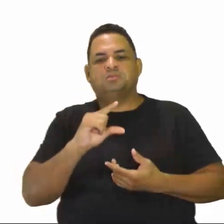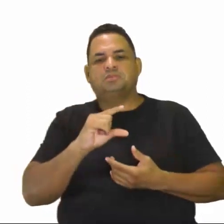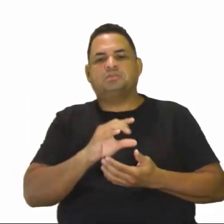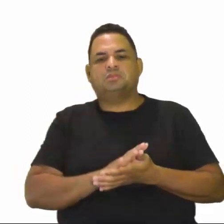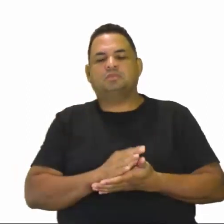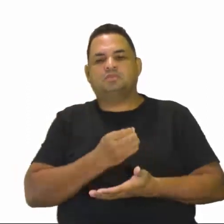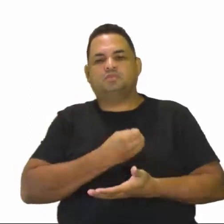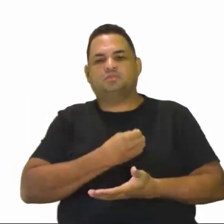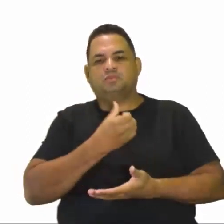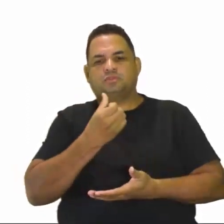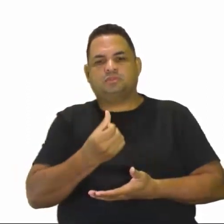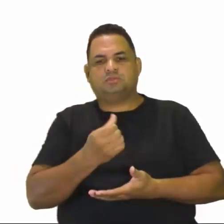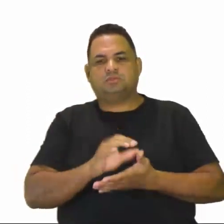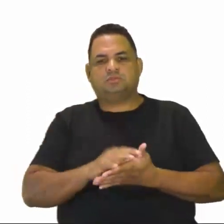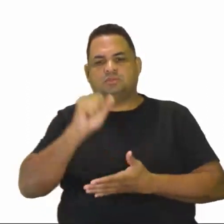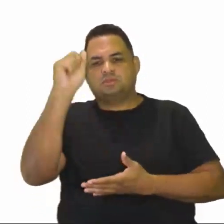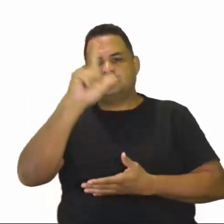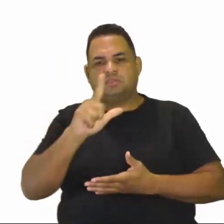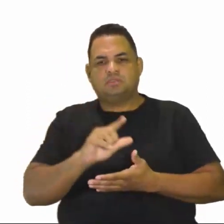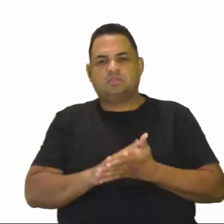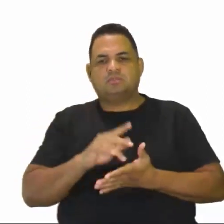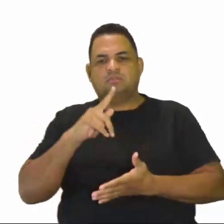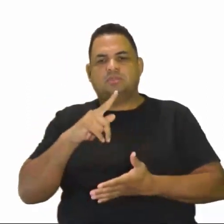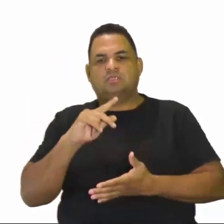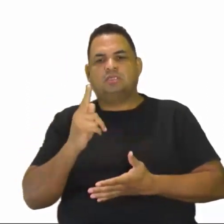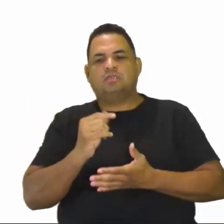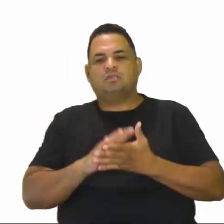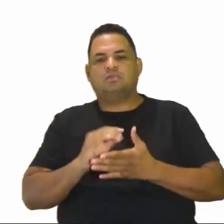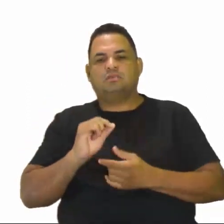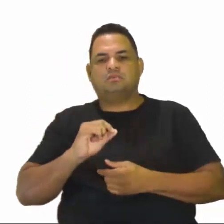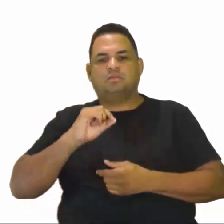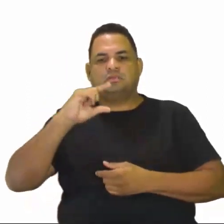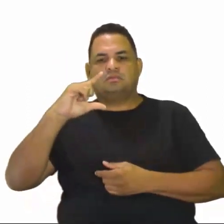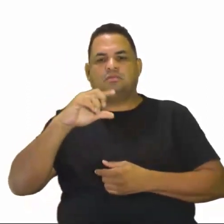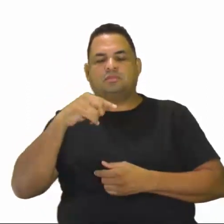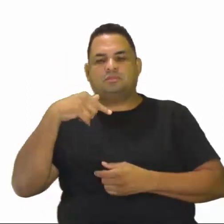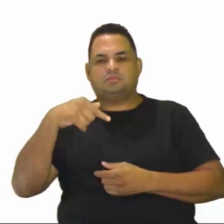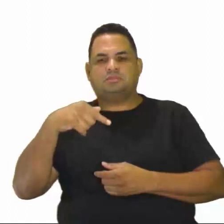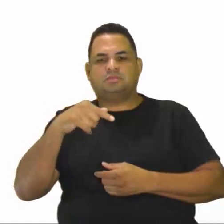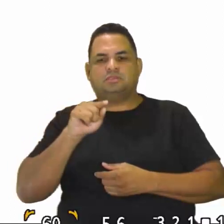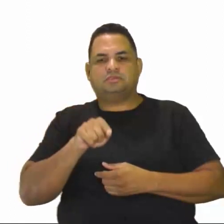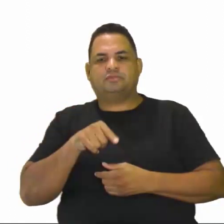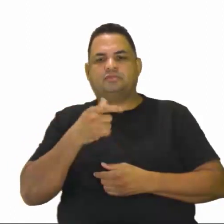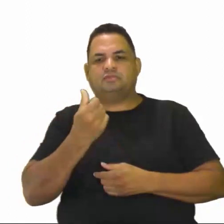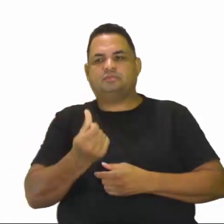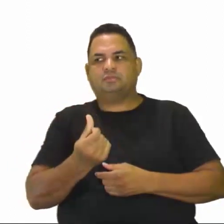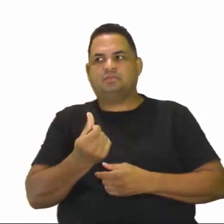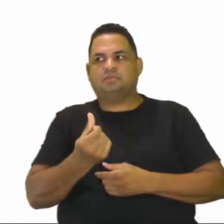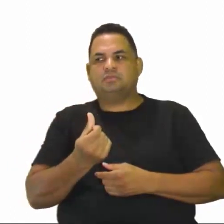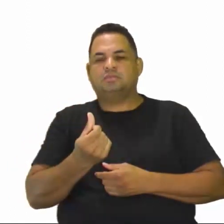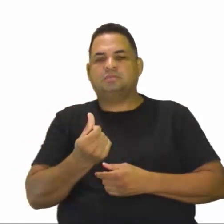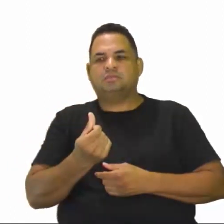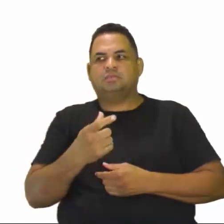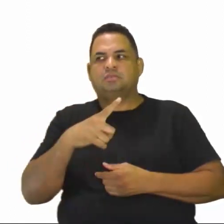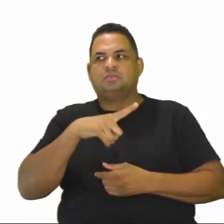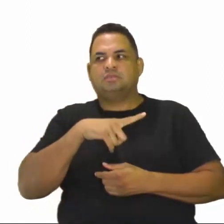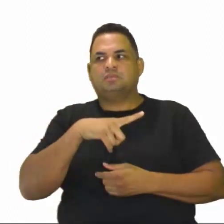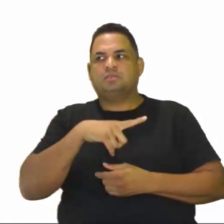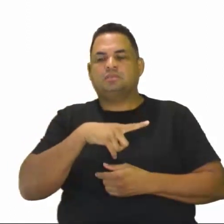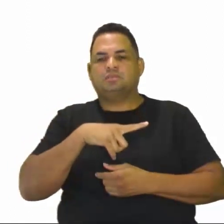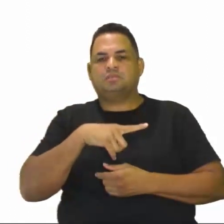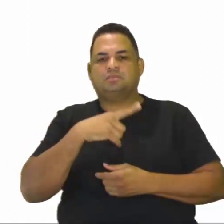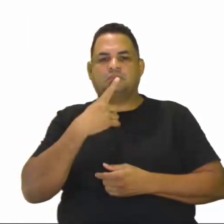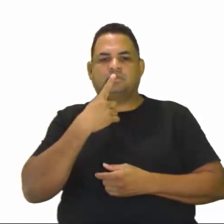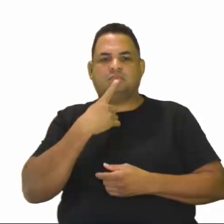que 6 e azul quando o pH for maior que 7,6. Aí ele vai ter